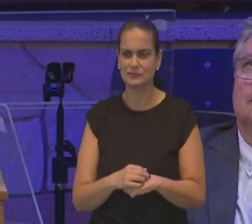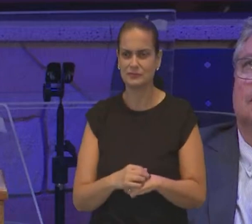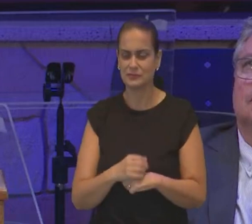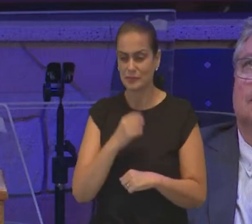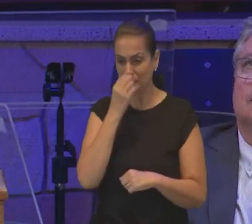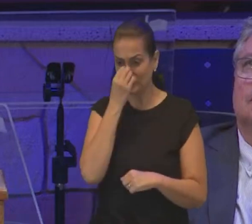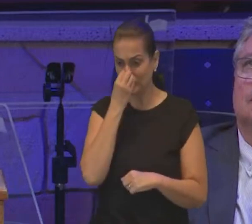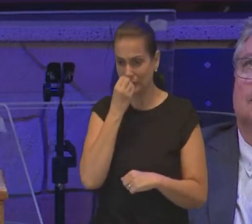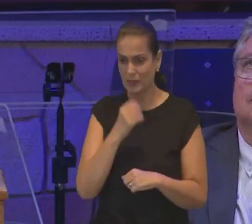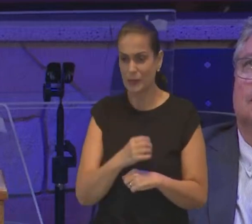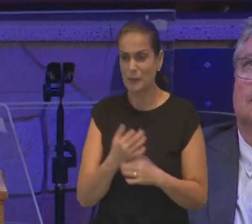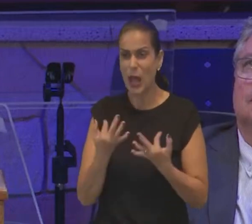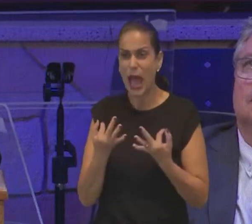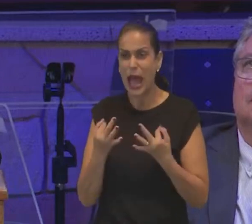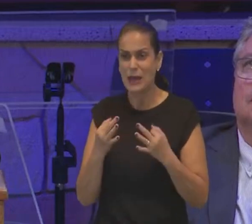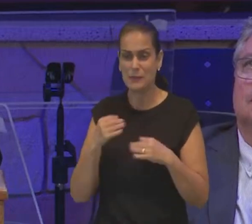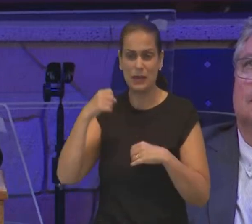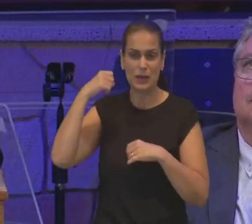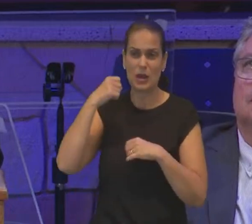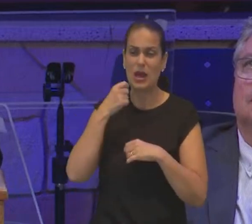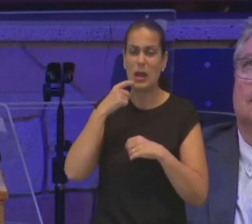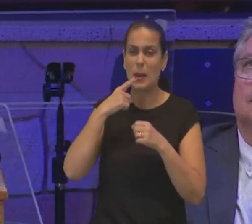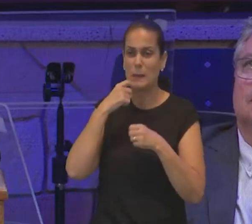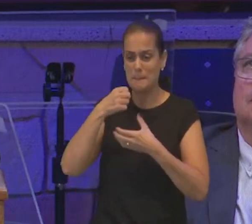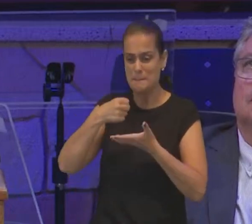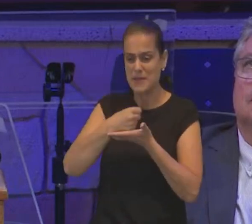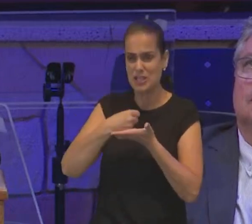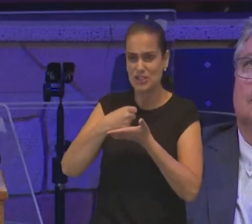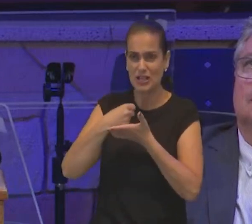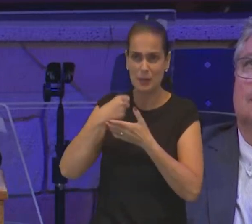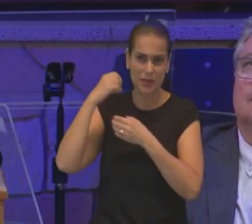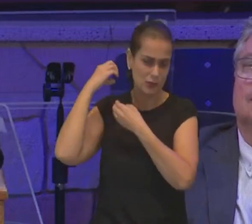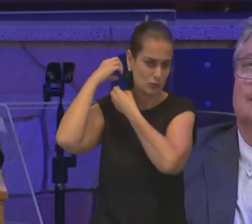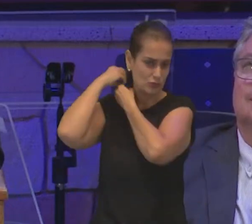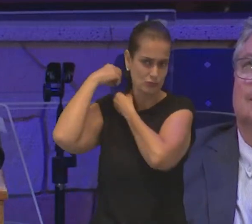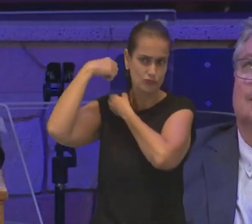para eliminar a dor da minha coluna. Eu sou um homem biônico,